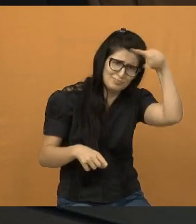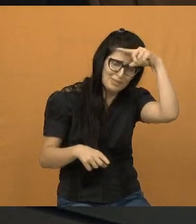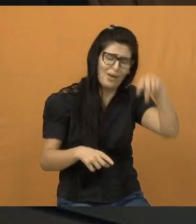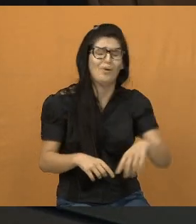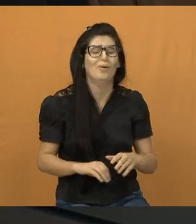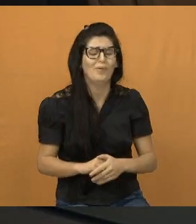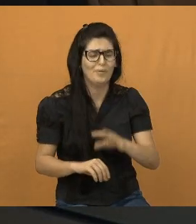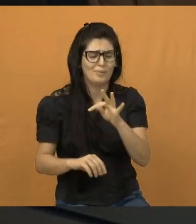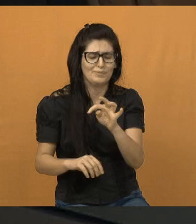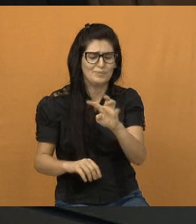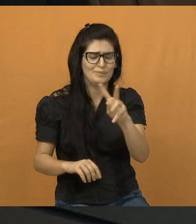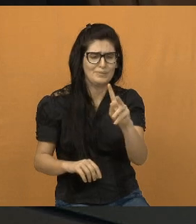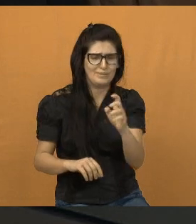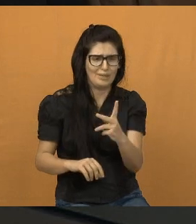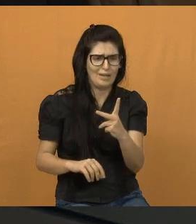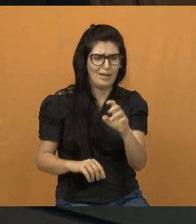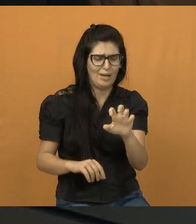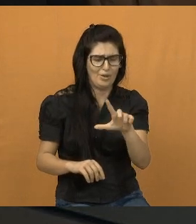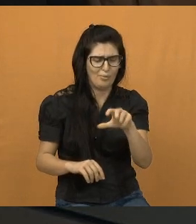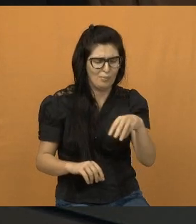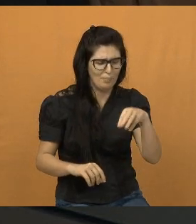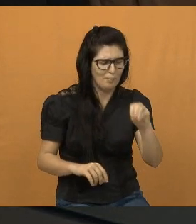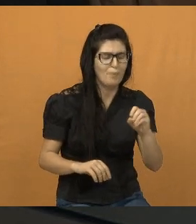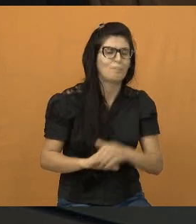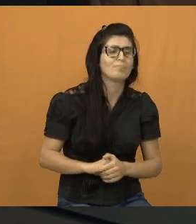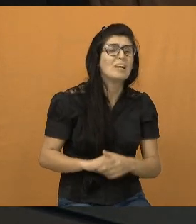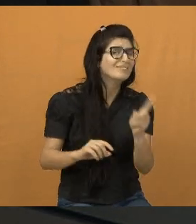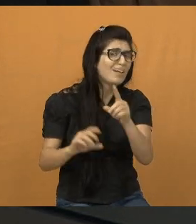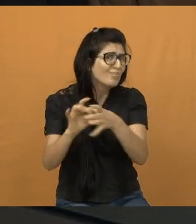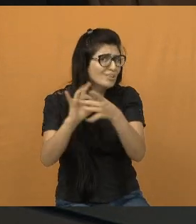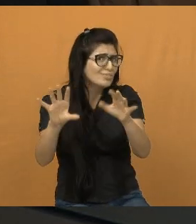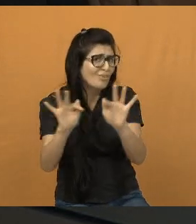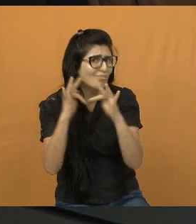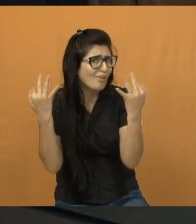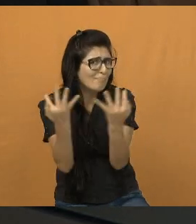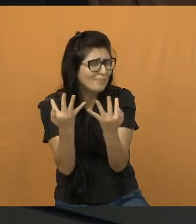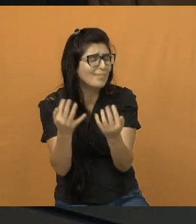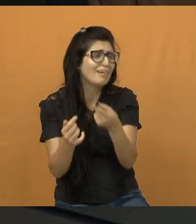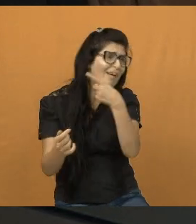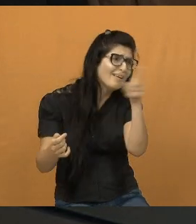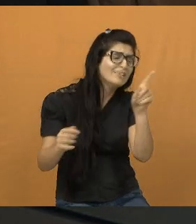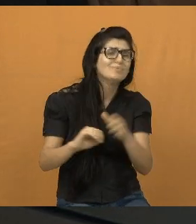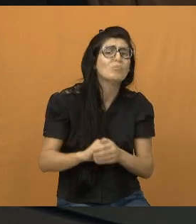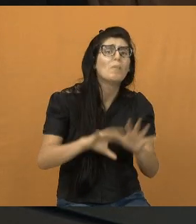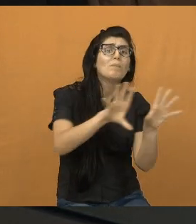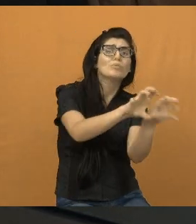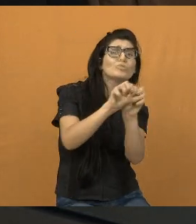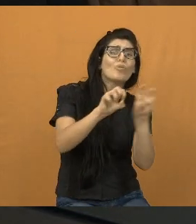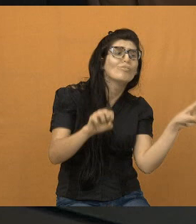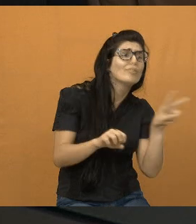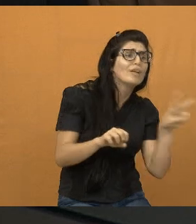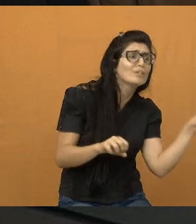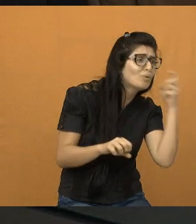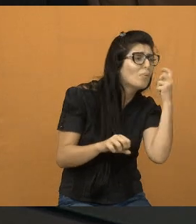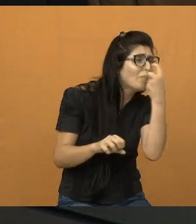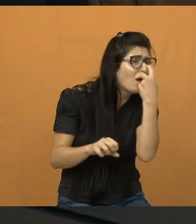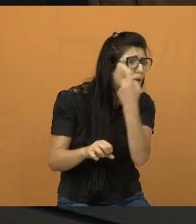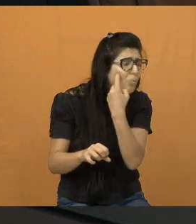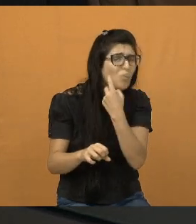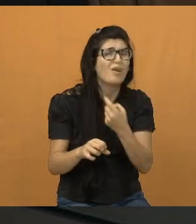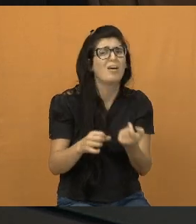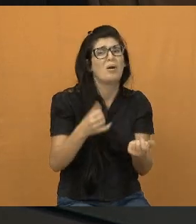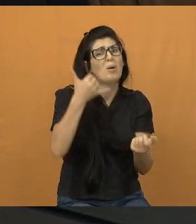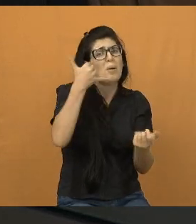Conforme ela foi para lá e não deixaram a família entrar na Santa Casa, eles foram me buscar em casa no Parque Minha Lua. Me ligaram e falei, eu estou sem